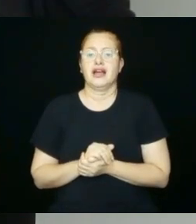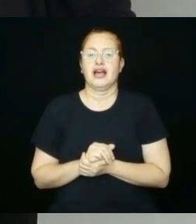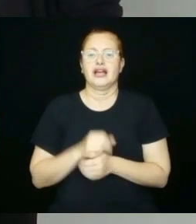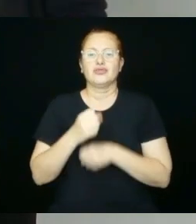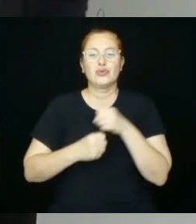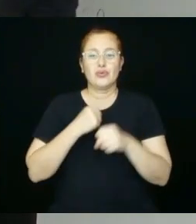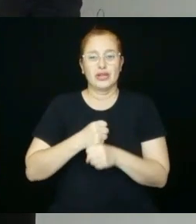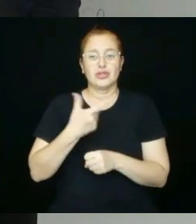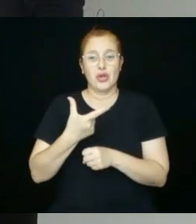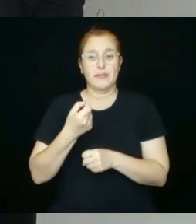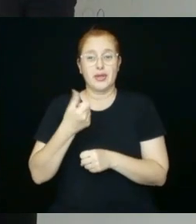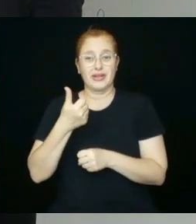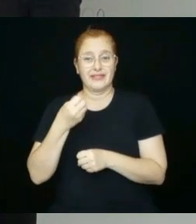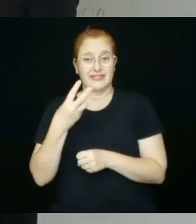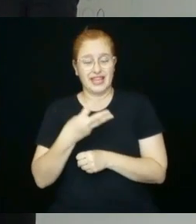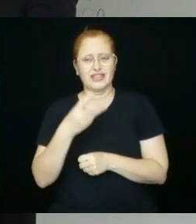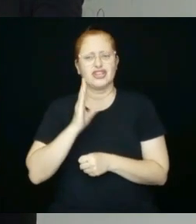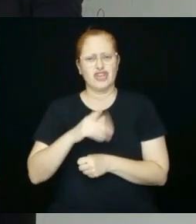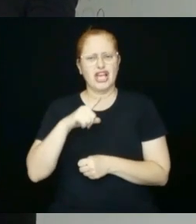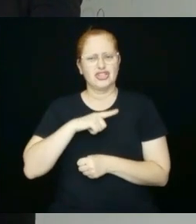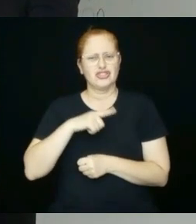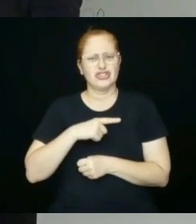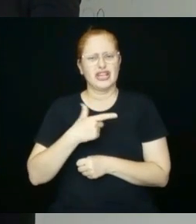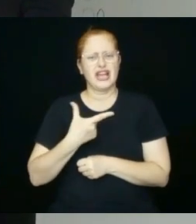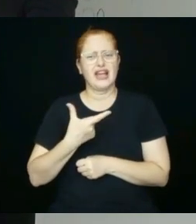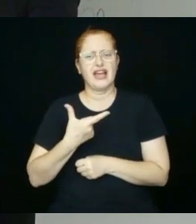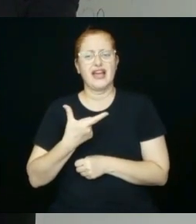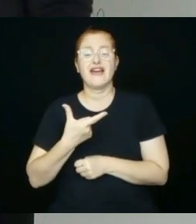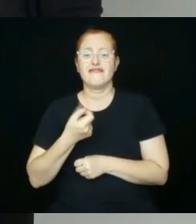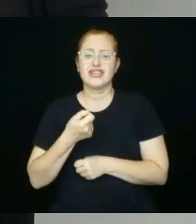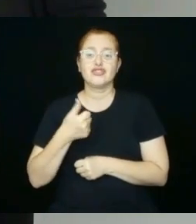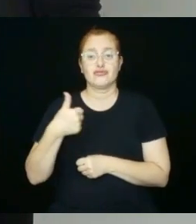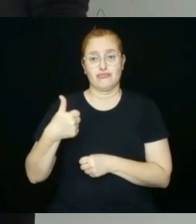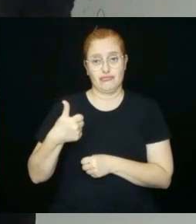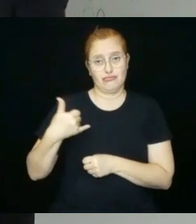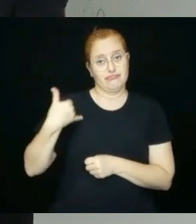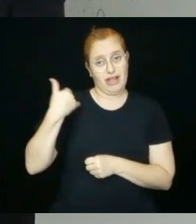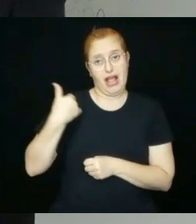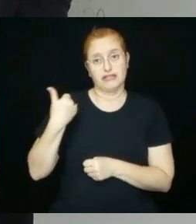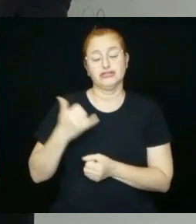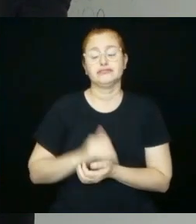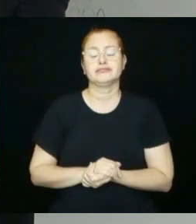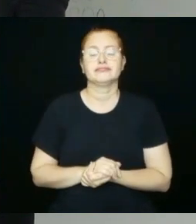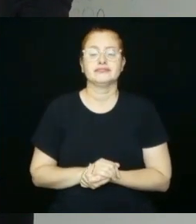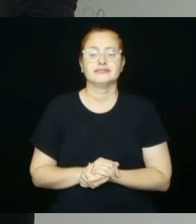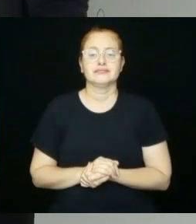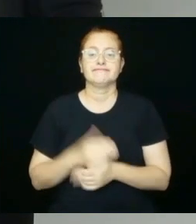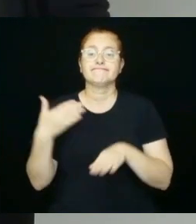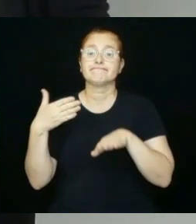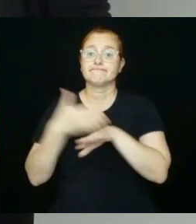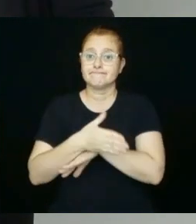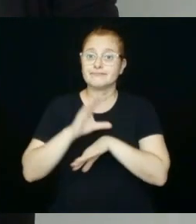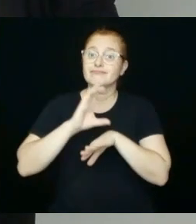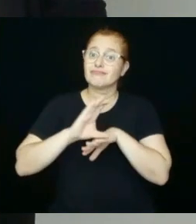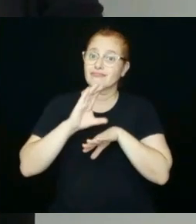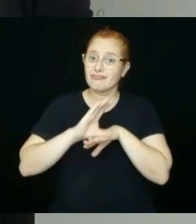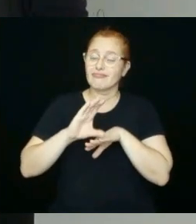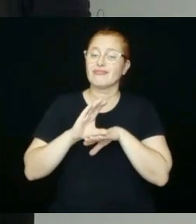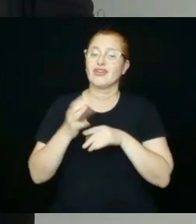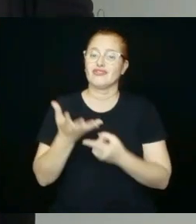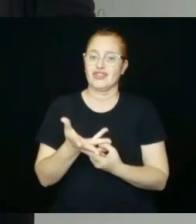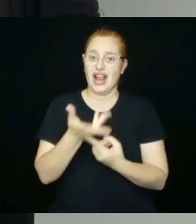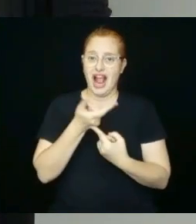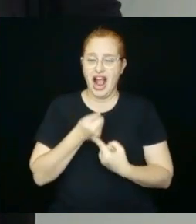em 2013 já tinha 21, por aí. E aí ingressei no curso e foi aí que